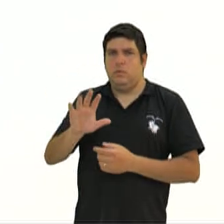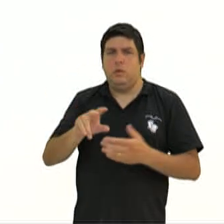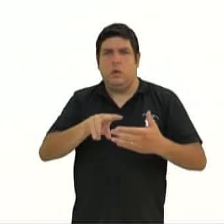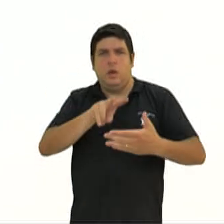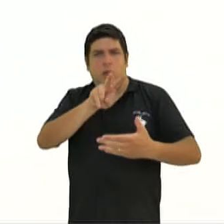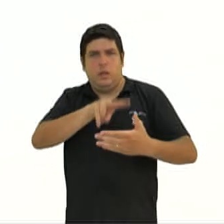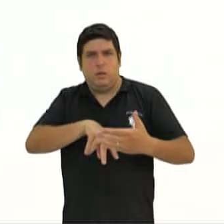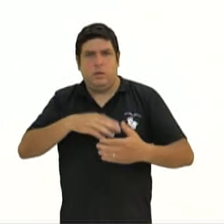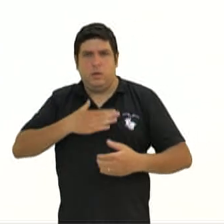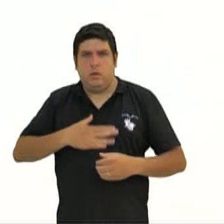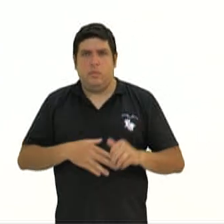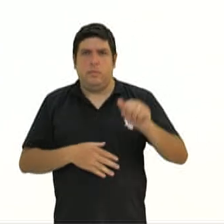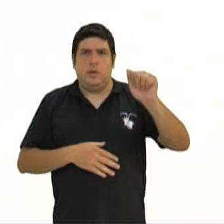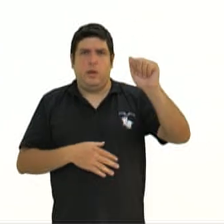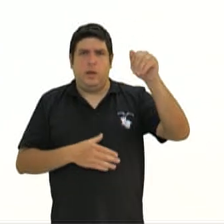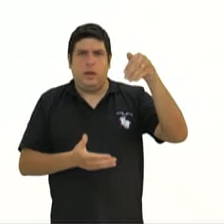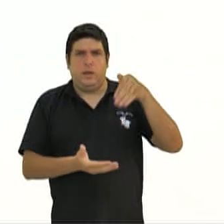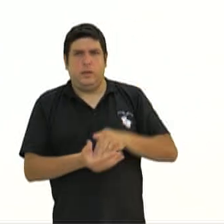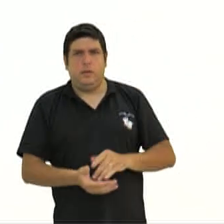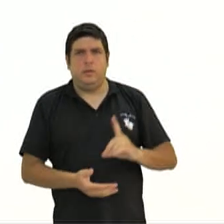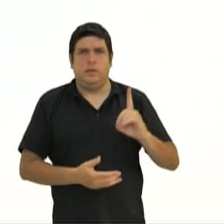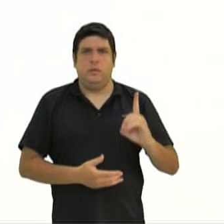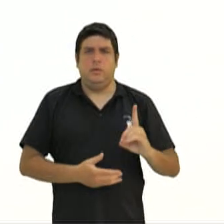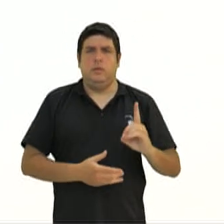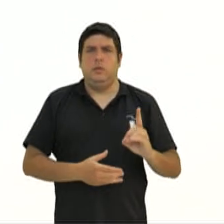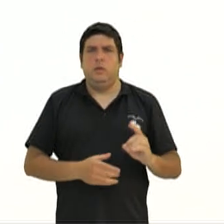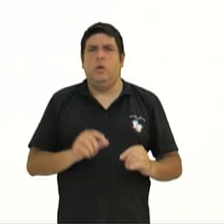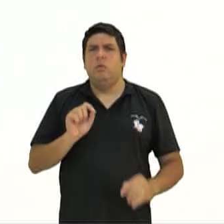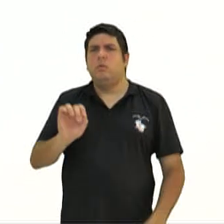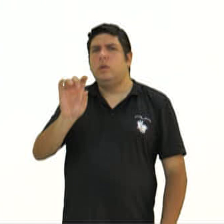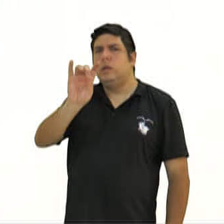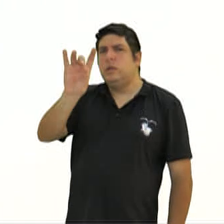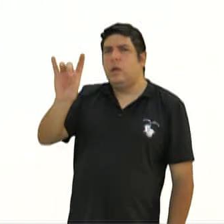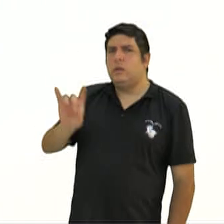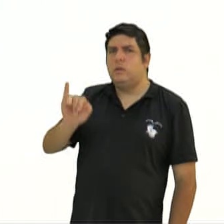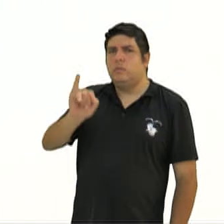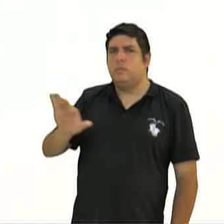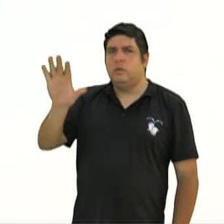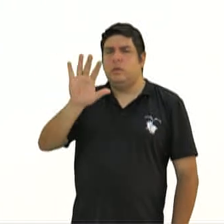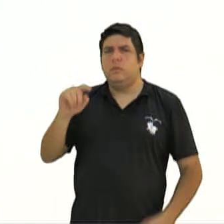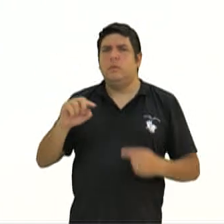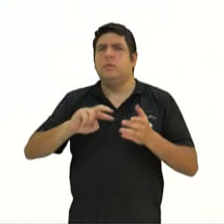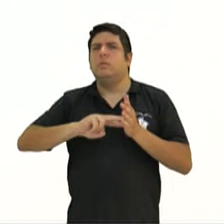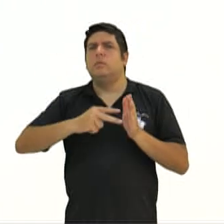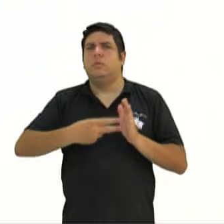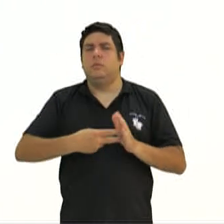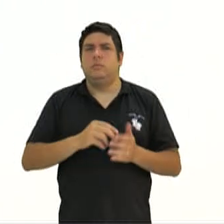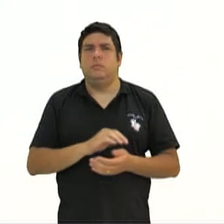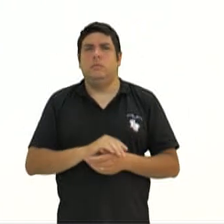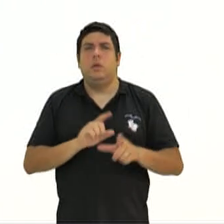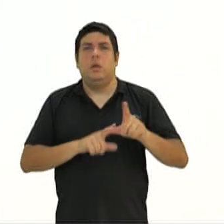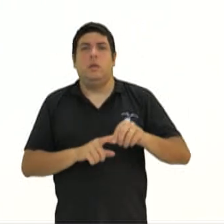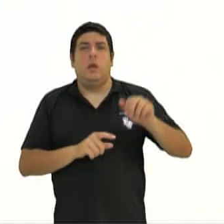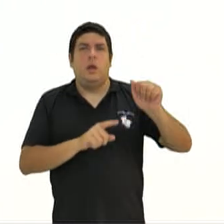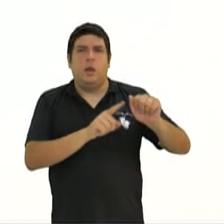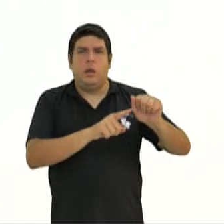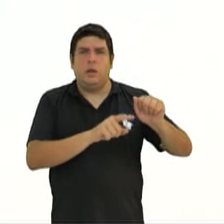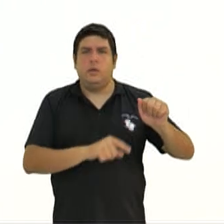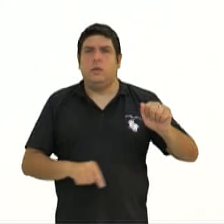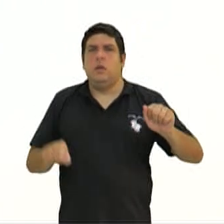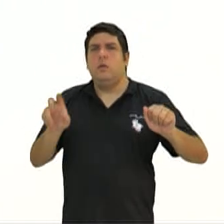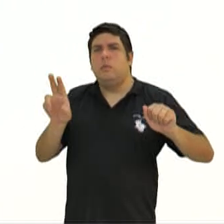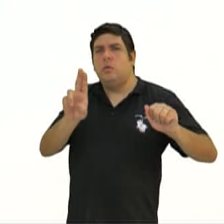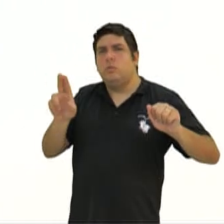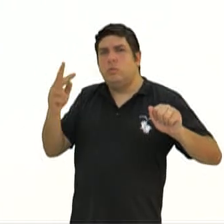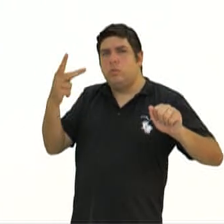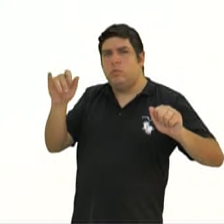da letra A até a letra D e o que cada imagem representa, tá ok? Então, no caderno de vocês podem colocar a letra A e escrever o nome